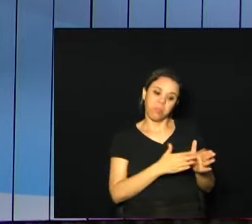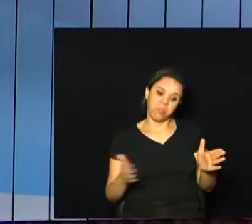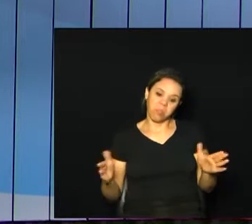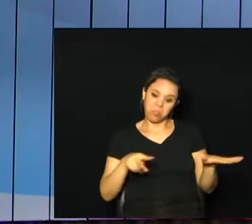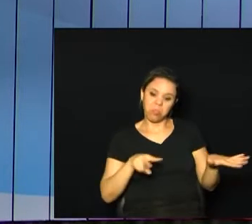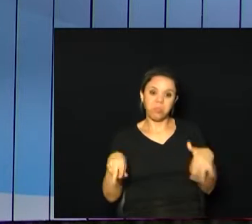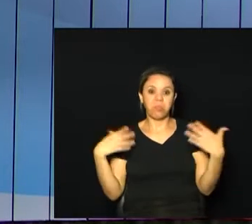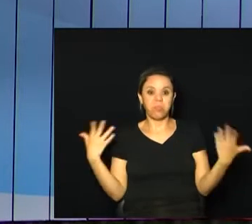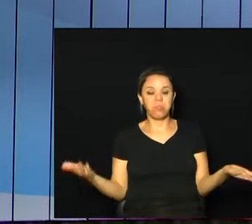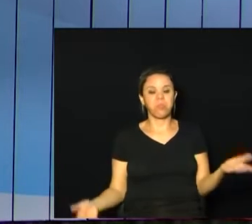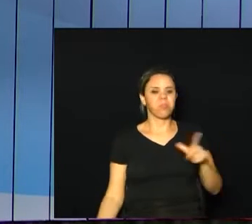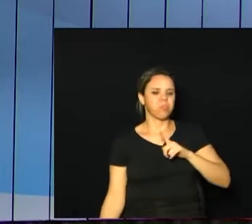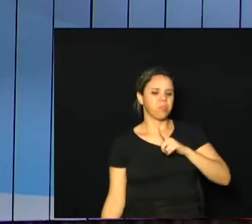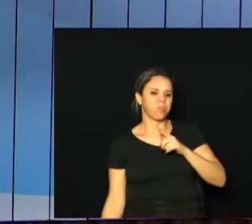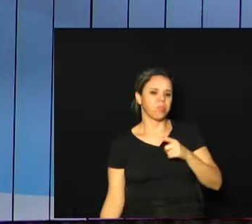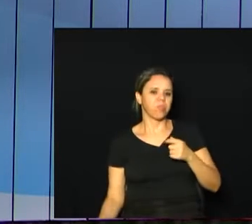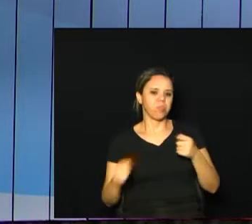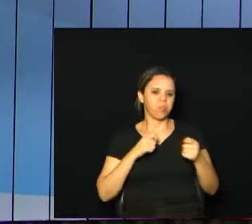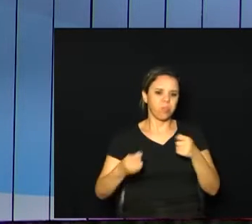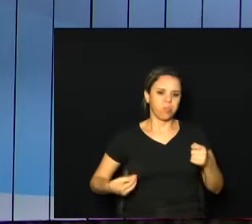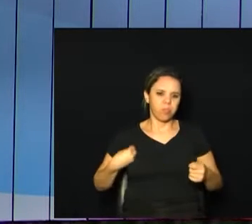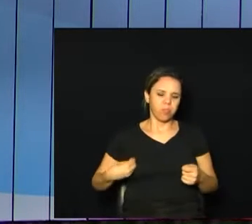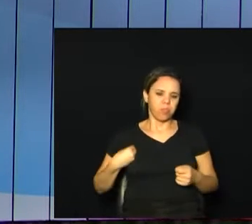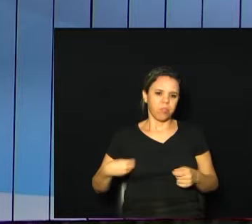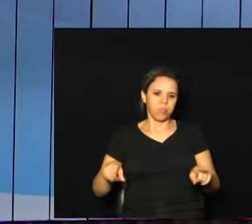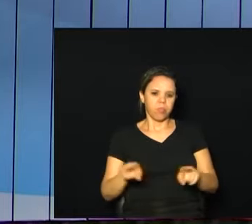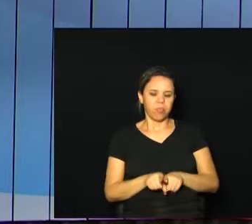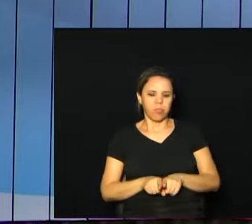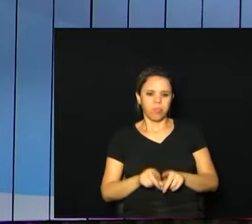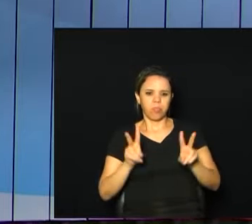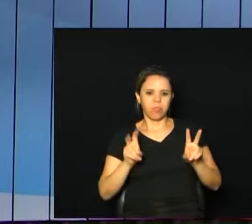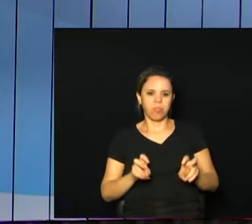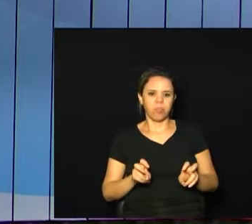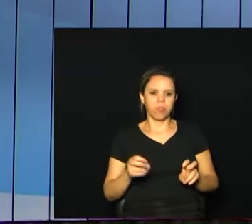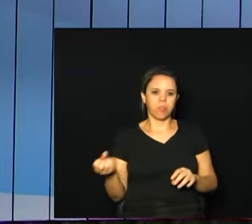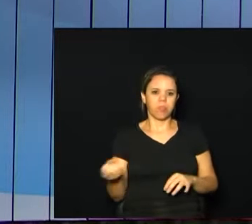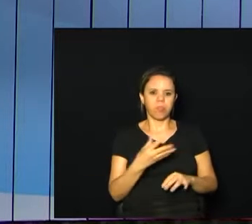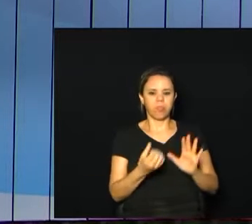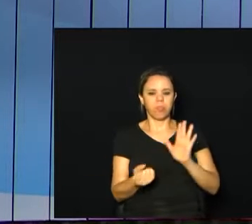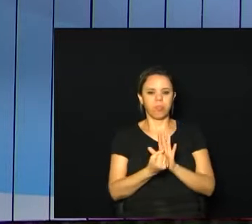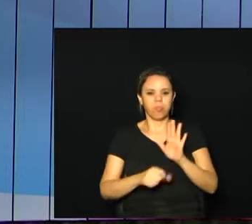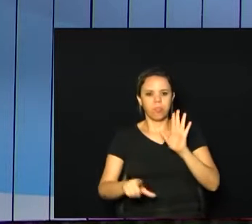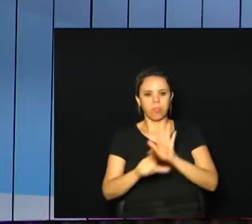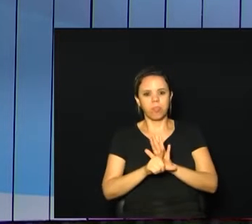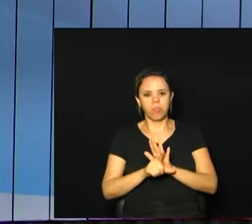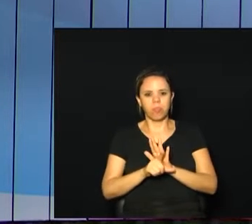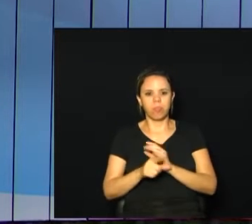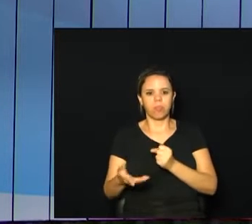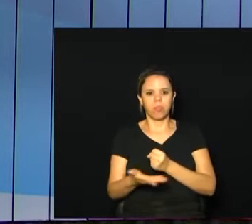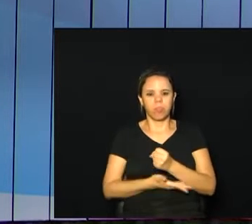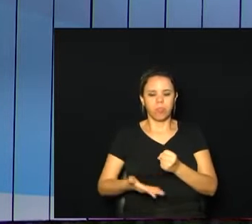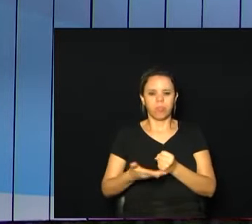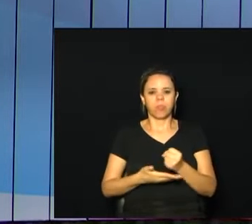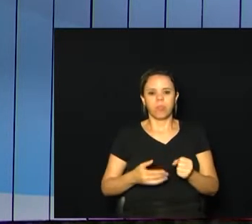a semana? E tem uma entrevista ao vivo também sobre o novo marco legal de saneamento básico.